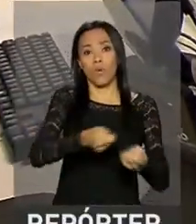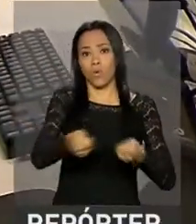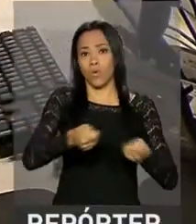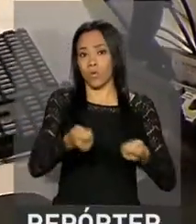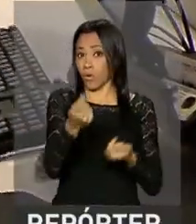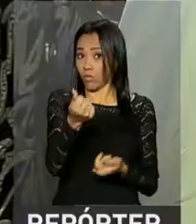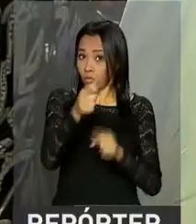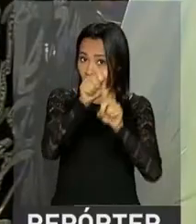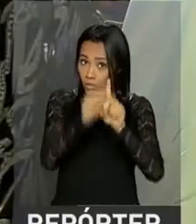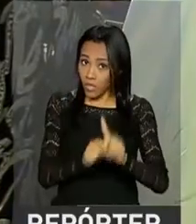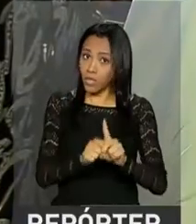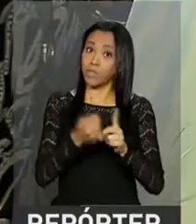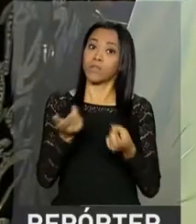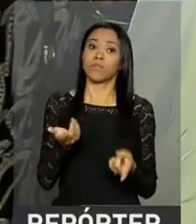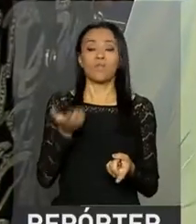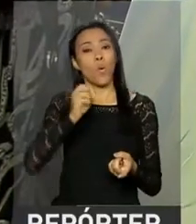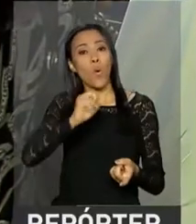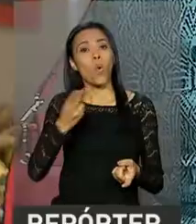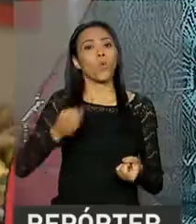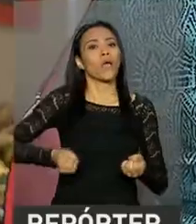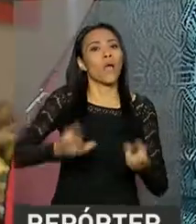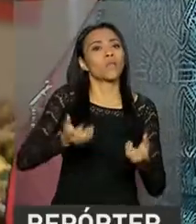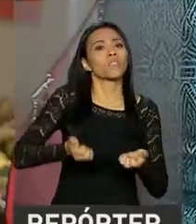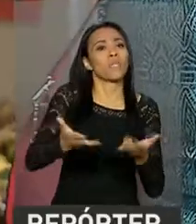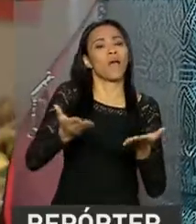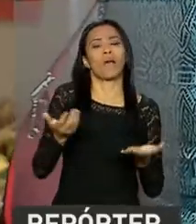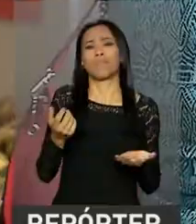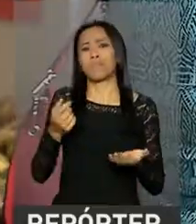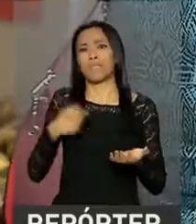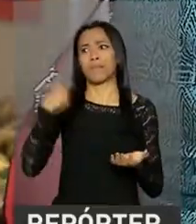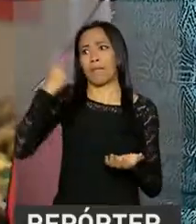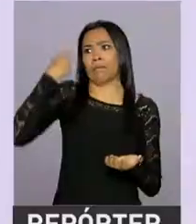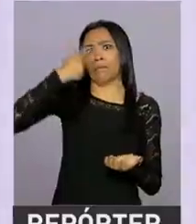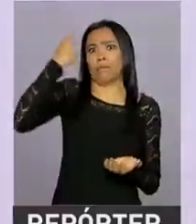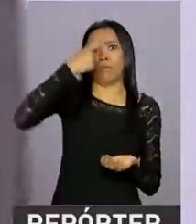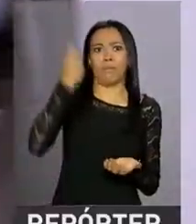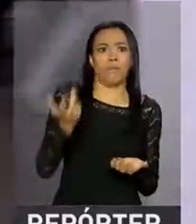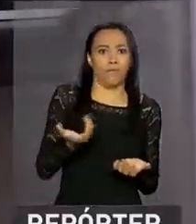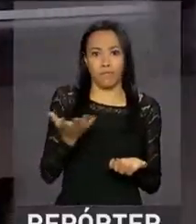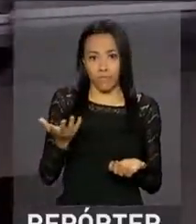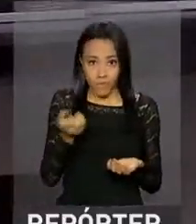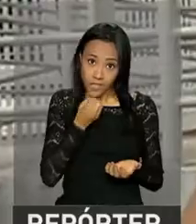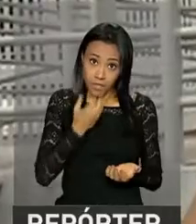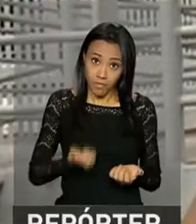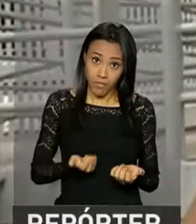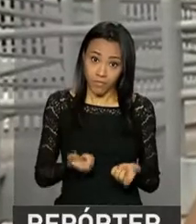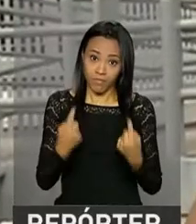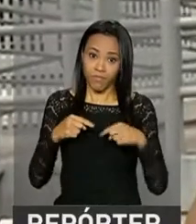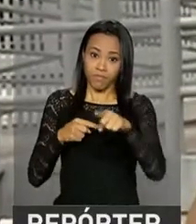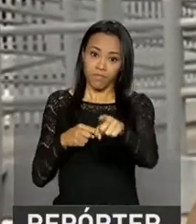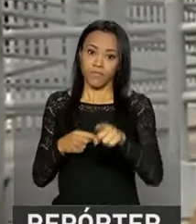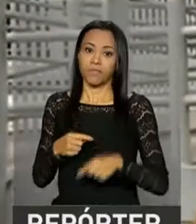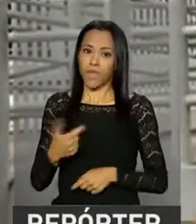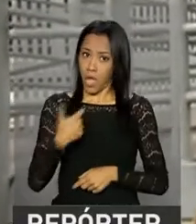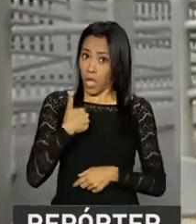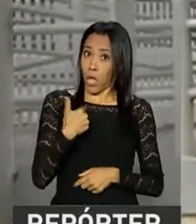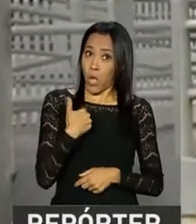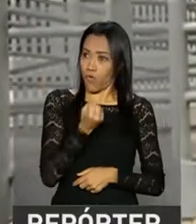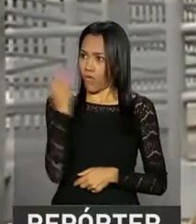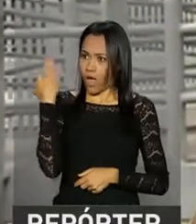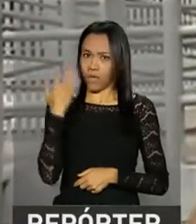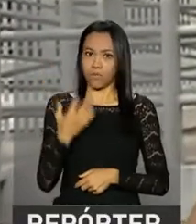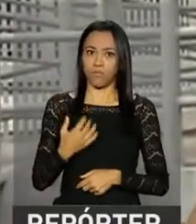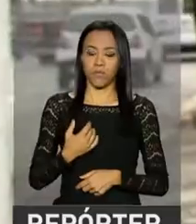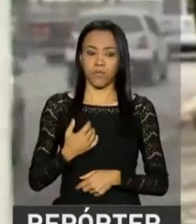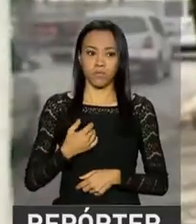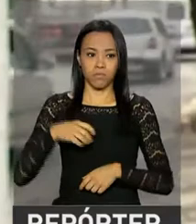do mês poupar ou gastar sem correr o risco de ficar no vermelho seria bom né muita gente inclusive eu a agir por